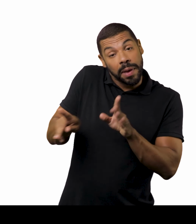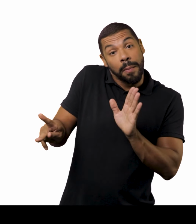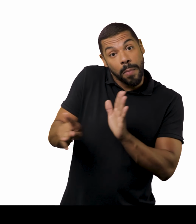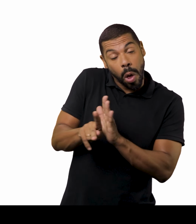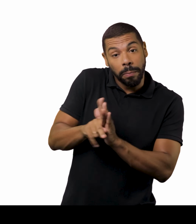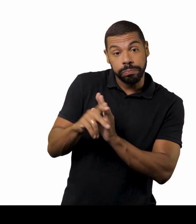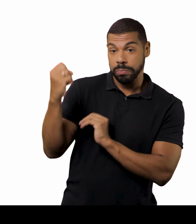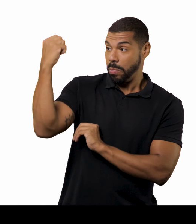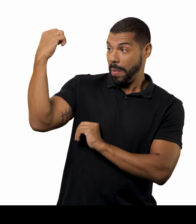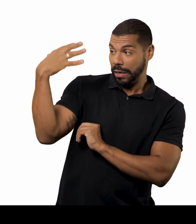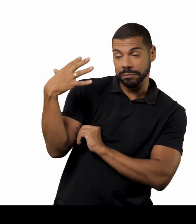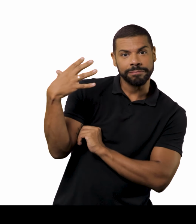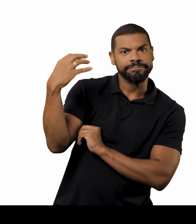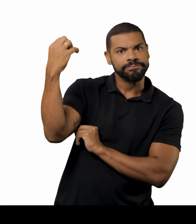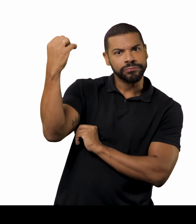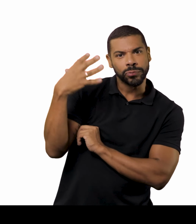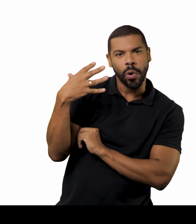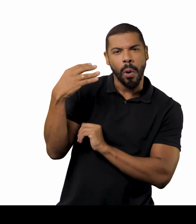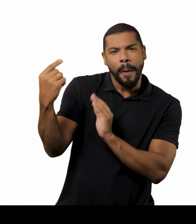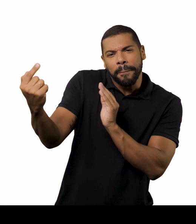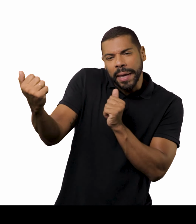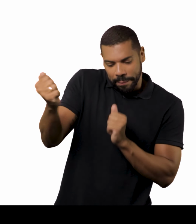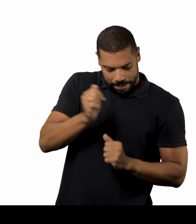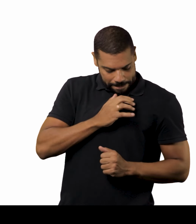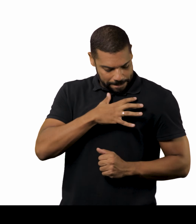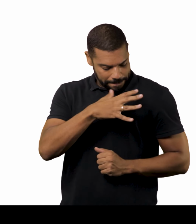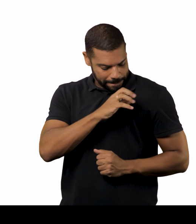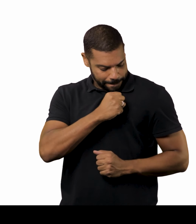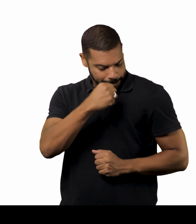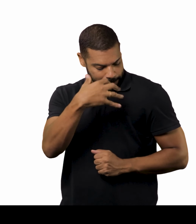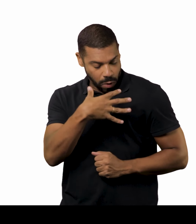uma luz forte, que justamente foi colocada na posição